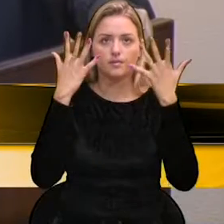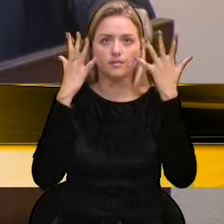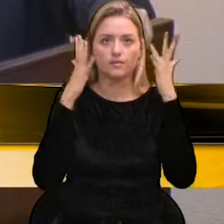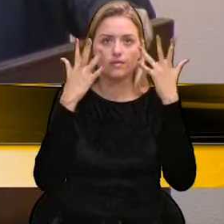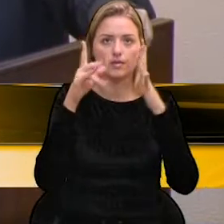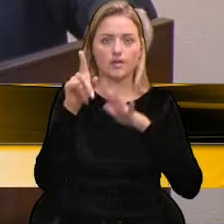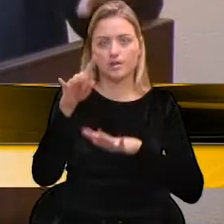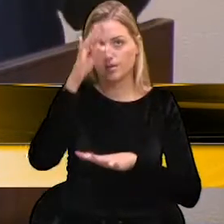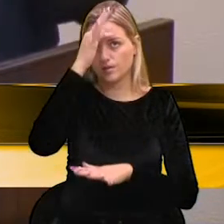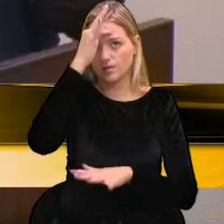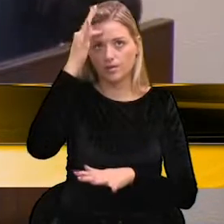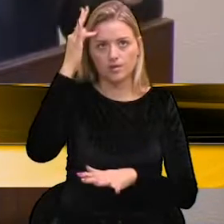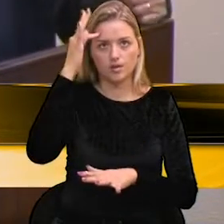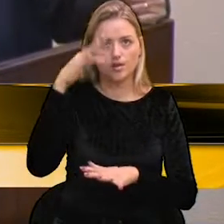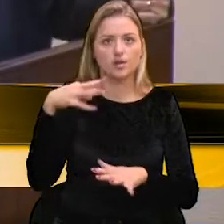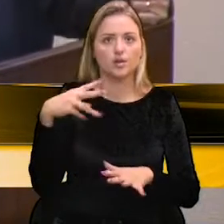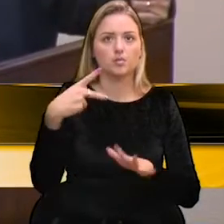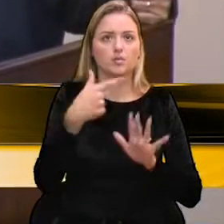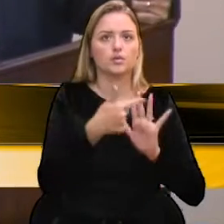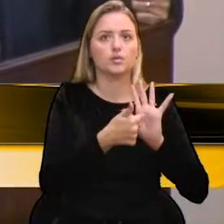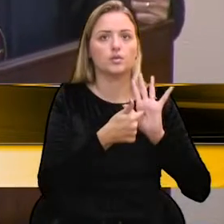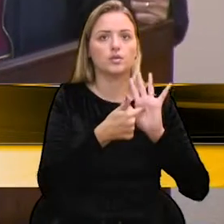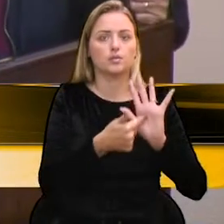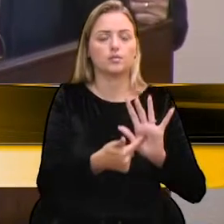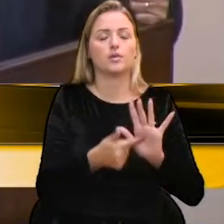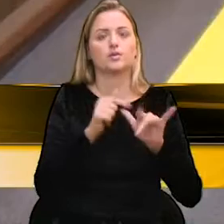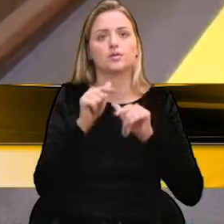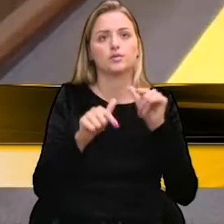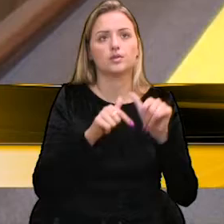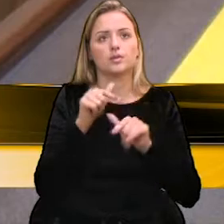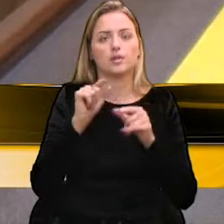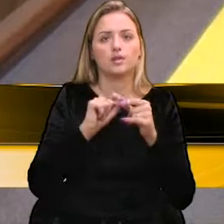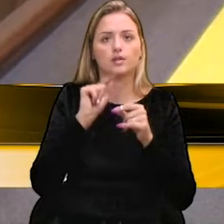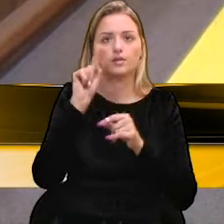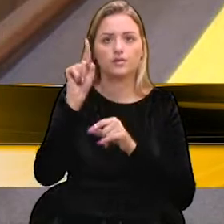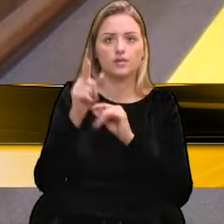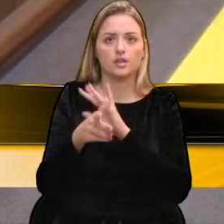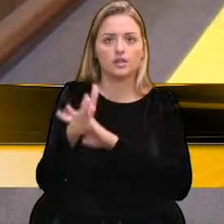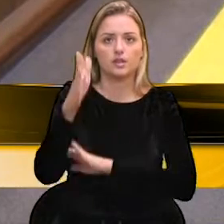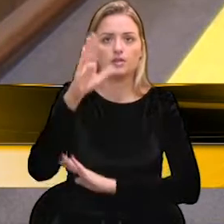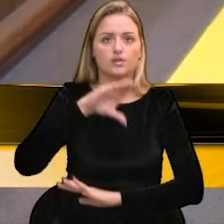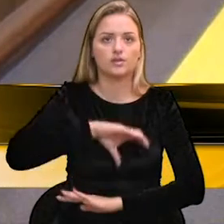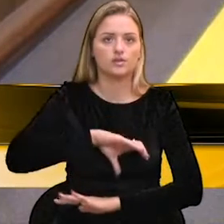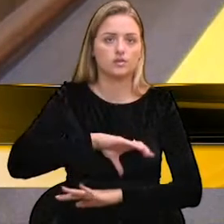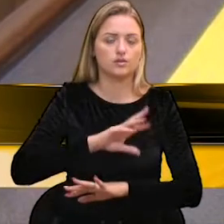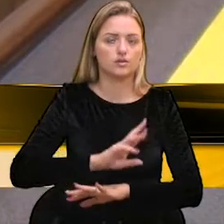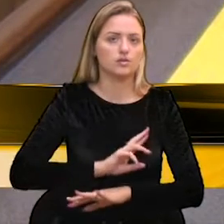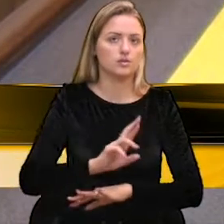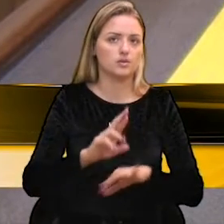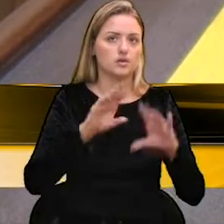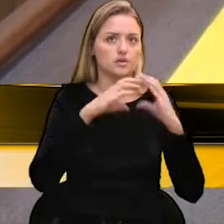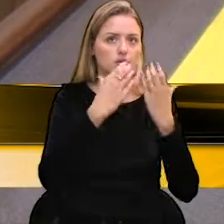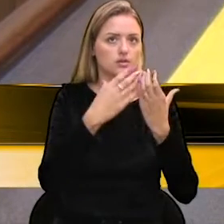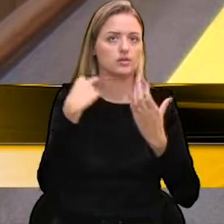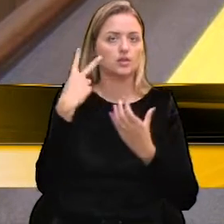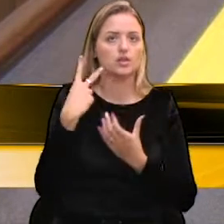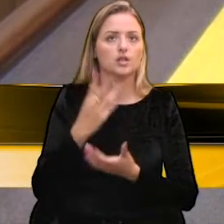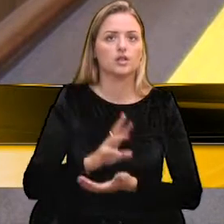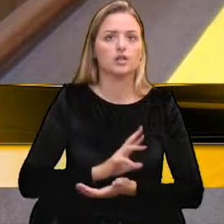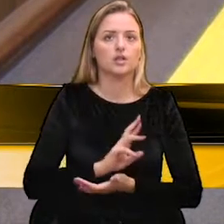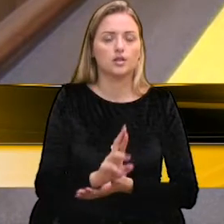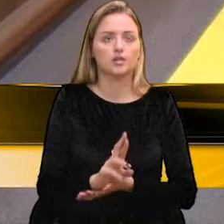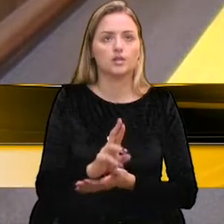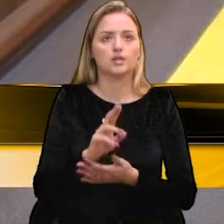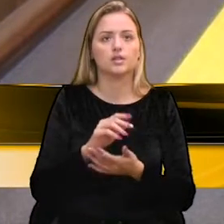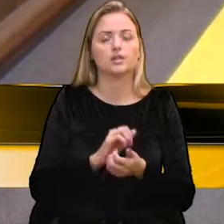colega Gustavo Tuigo por toda a sua apresentação e seu trabalho que fez representando a nossa casa. Em nome da bancada,